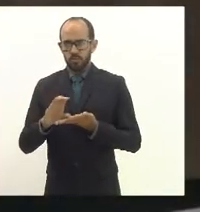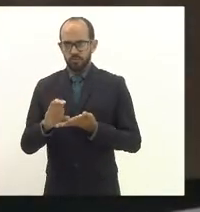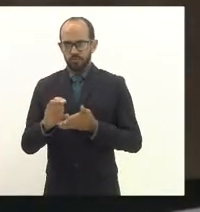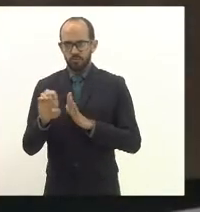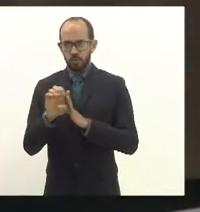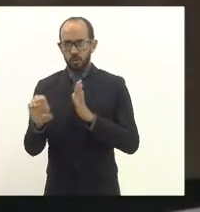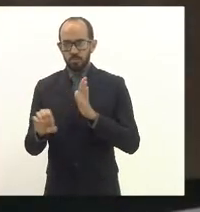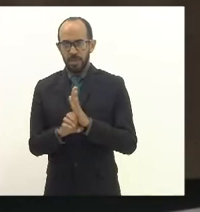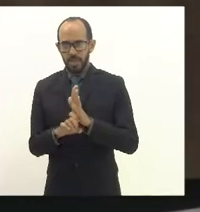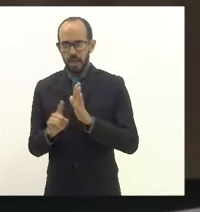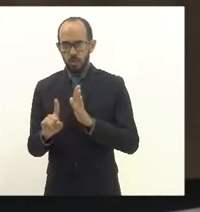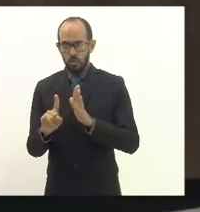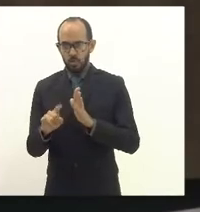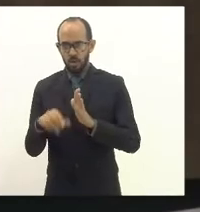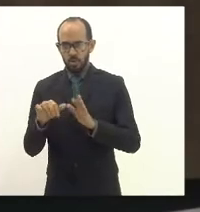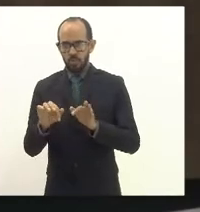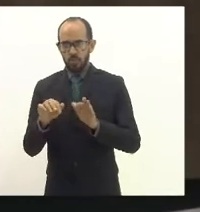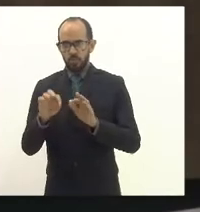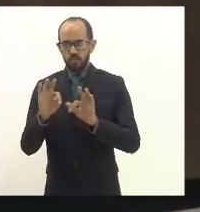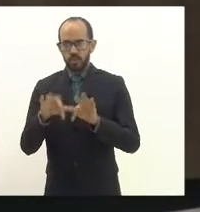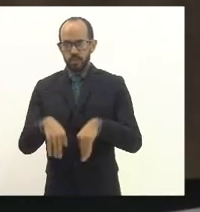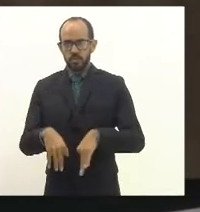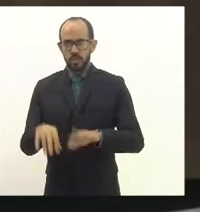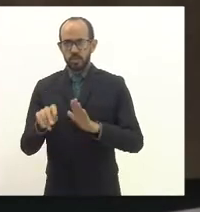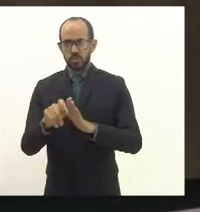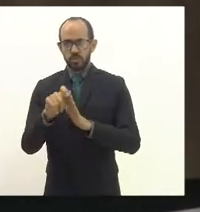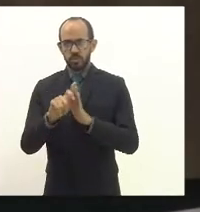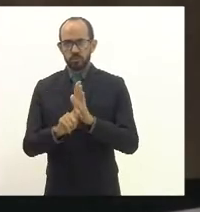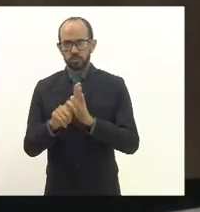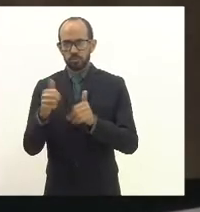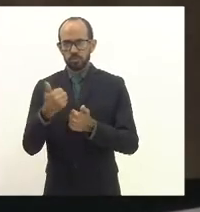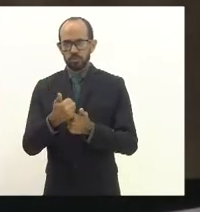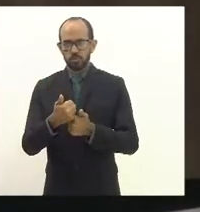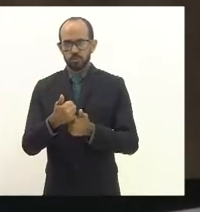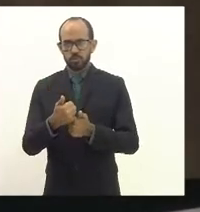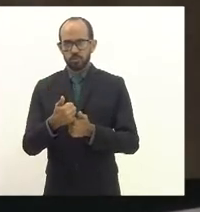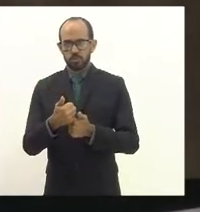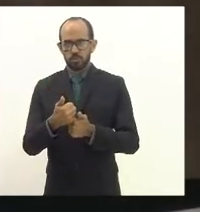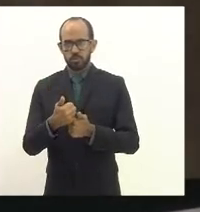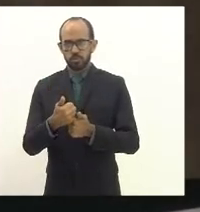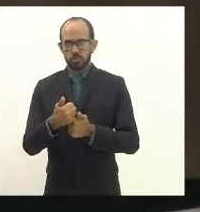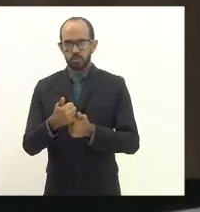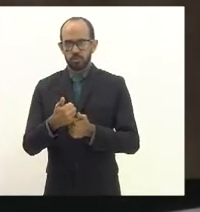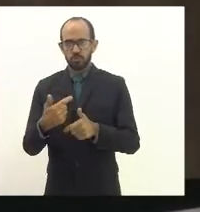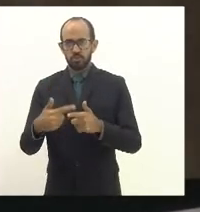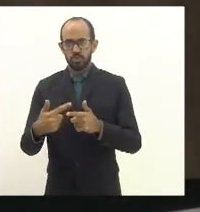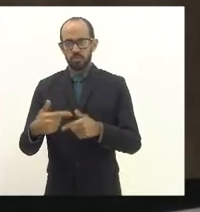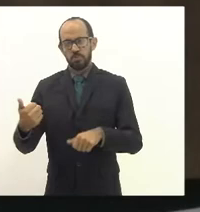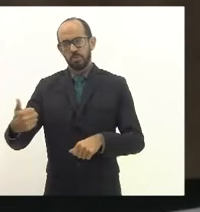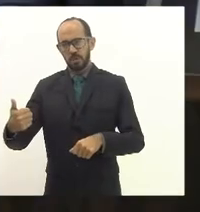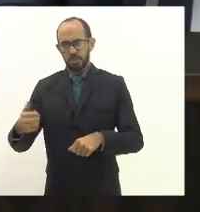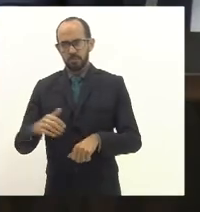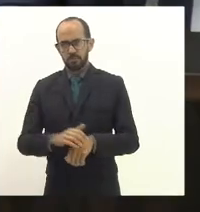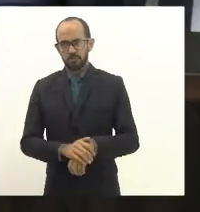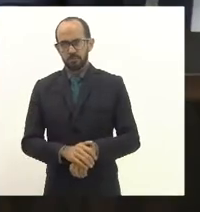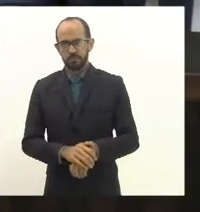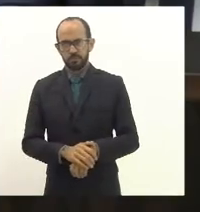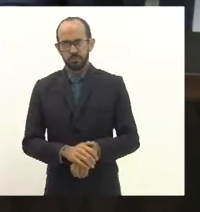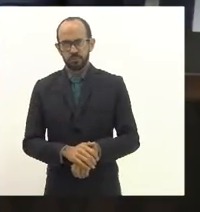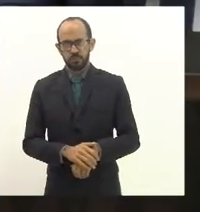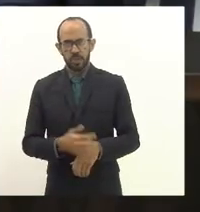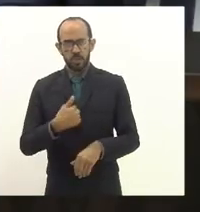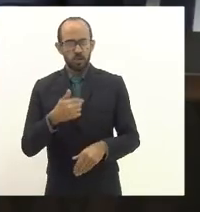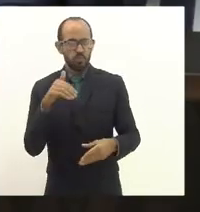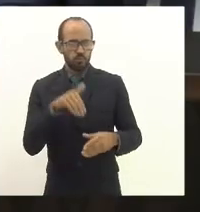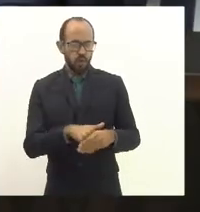emenda, concluindo por substitutivo e pedindo forma final não, de redação. Que é primeira. Não, é primeira, por isso então, que... Com emenda, eu voto a emenda e